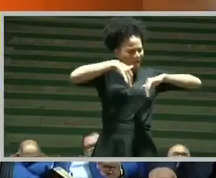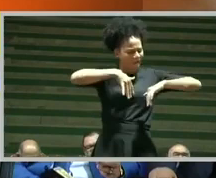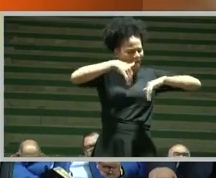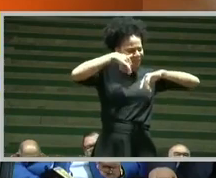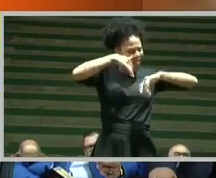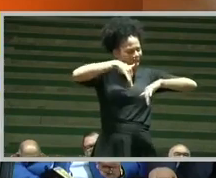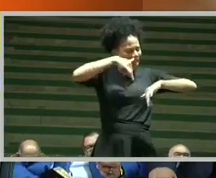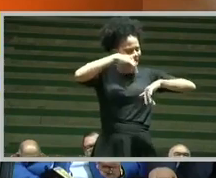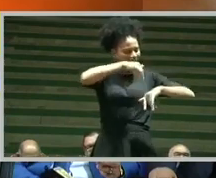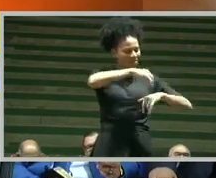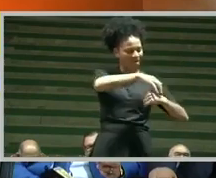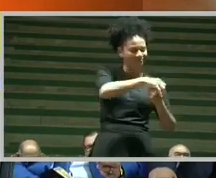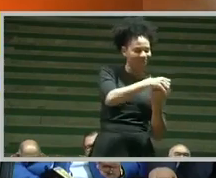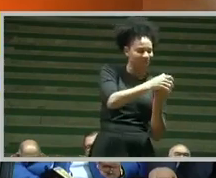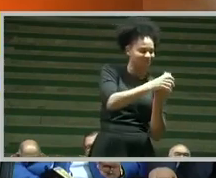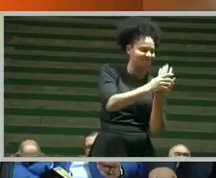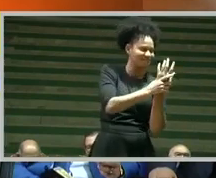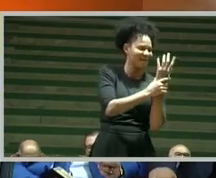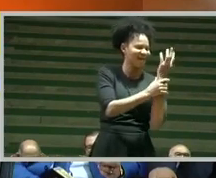cegarão com alegria.